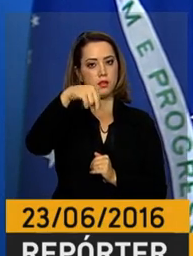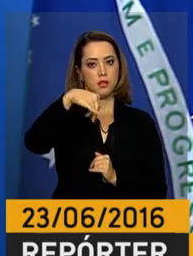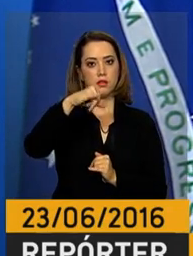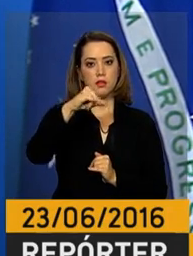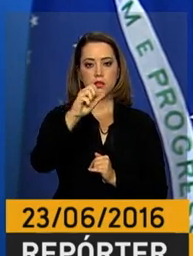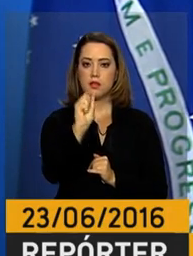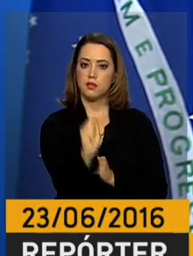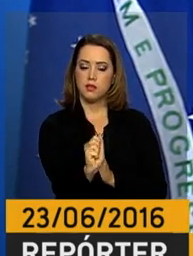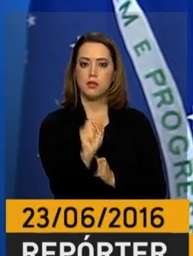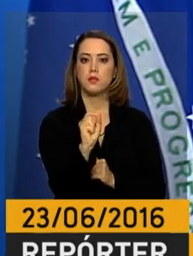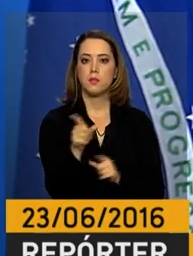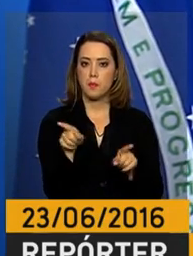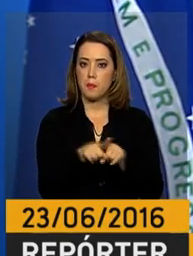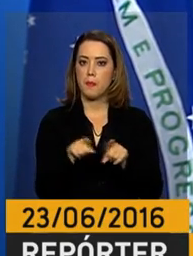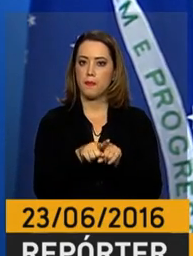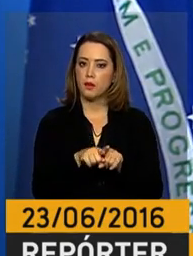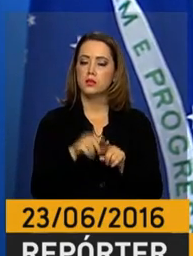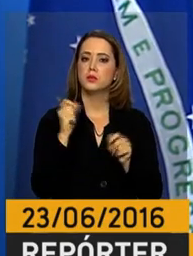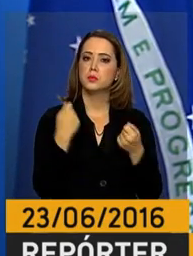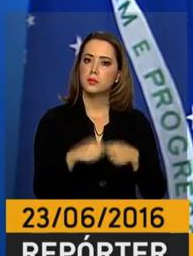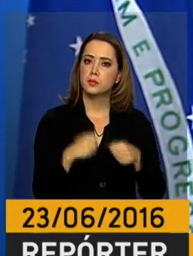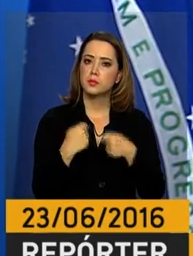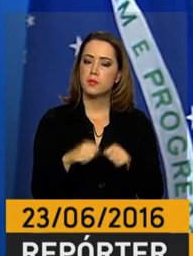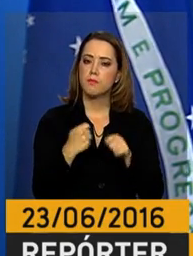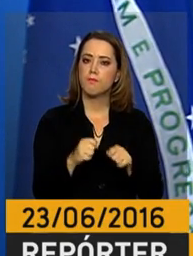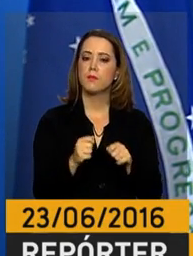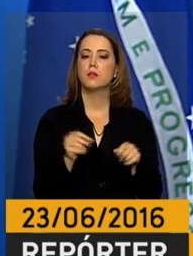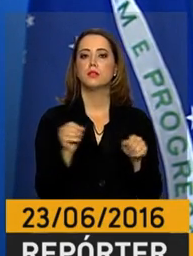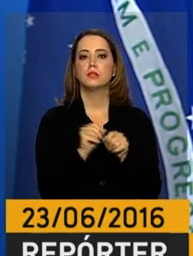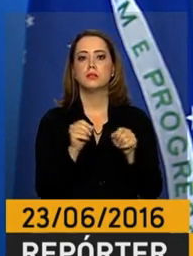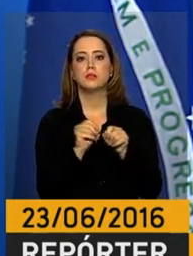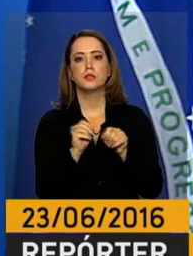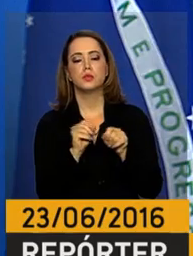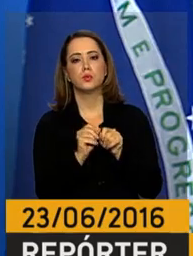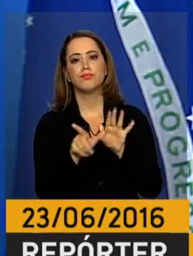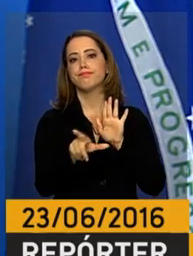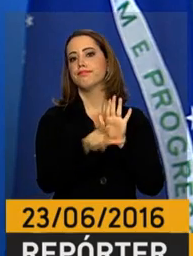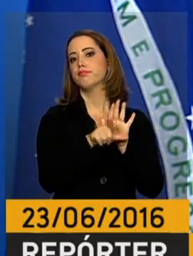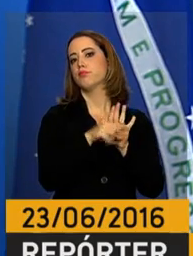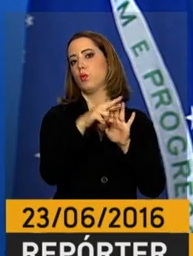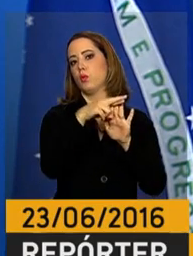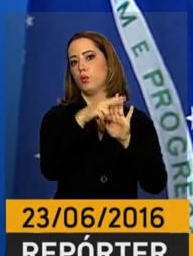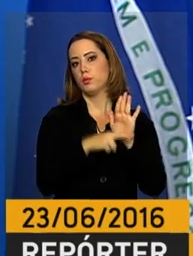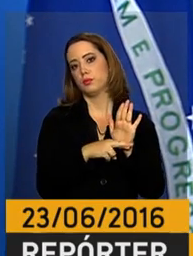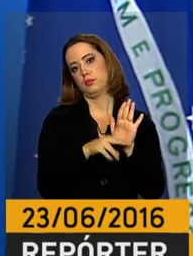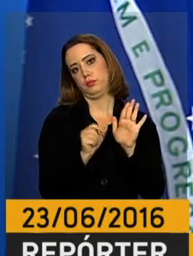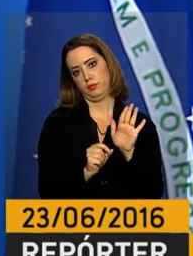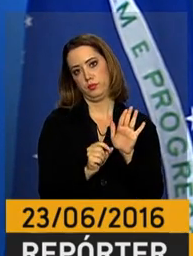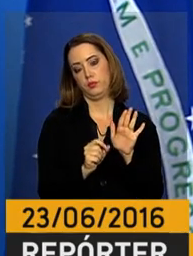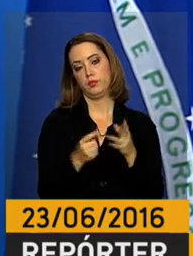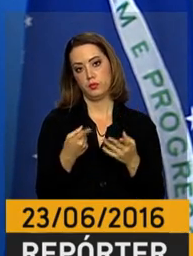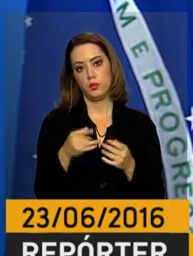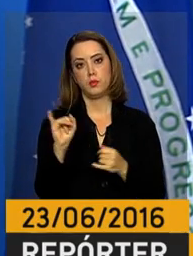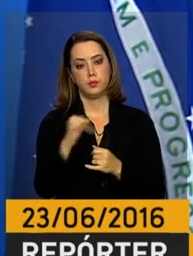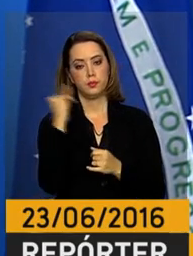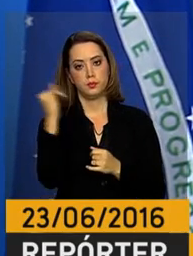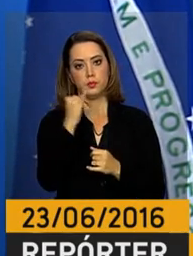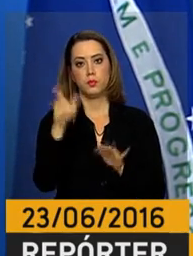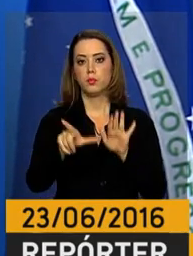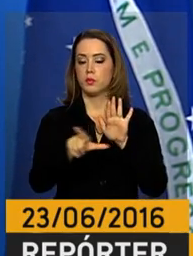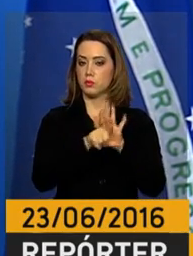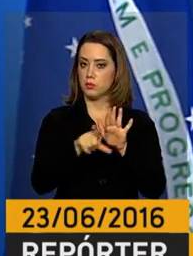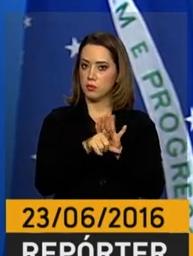Legislativa e se necessário supri-la provisoriamente a importância da lei agora